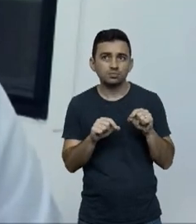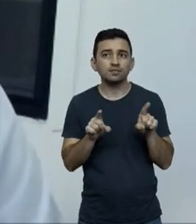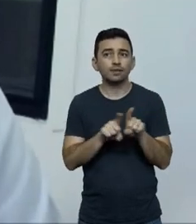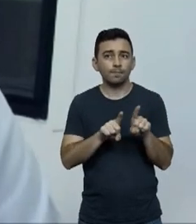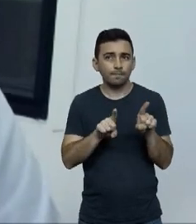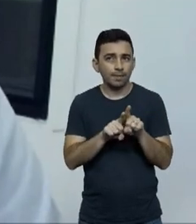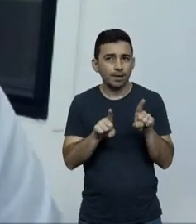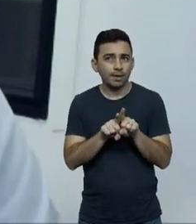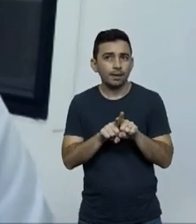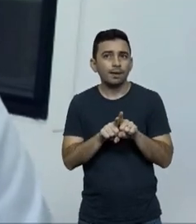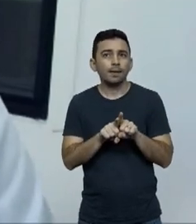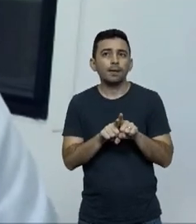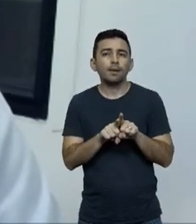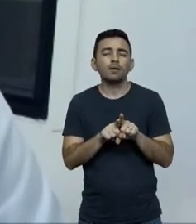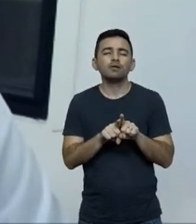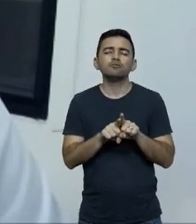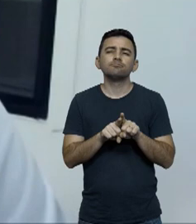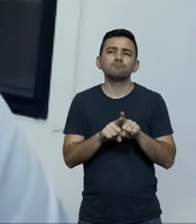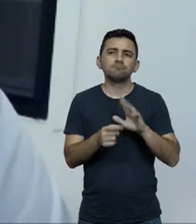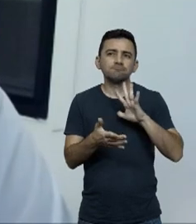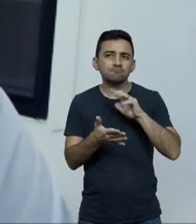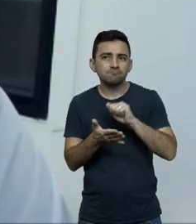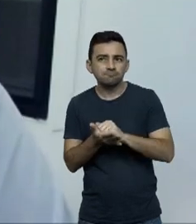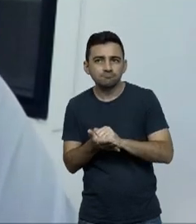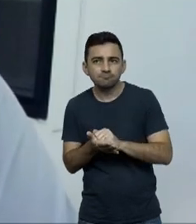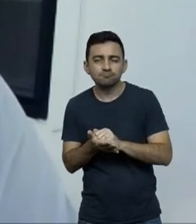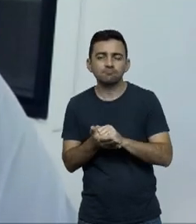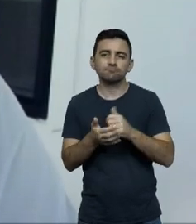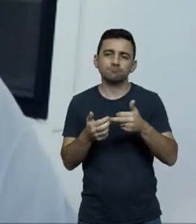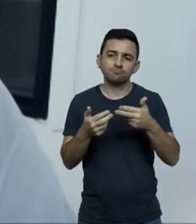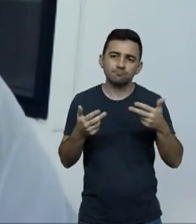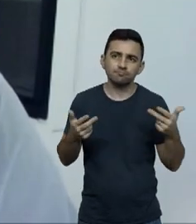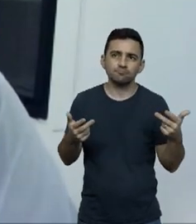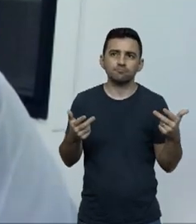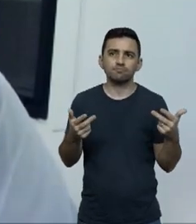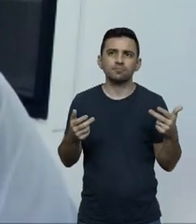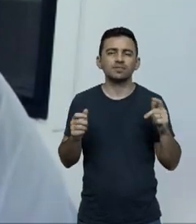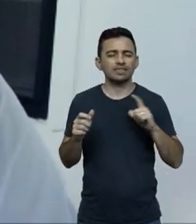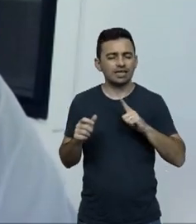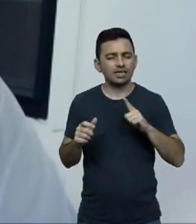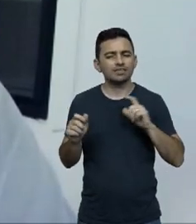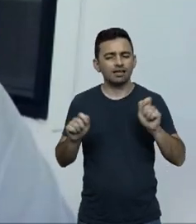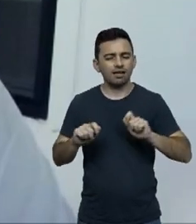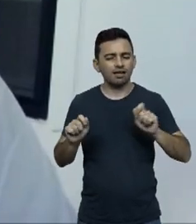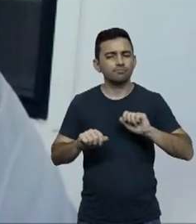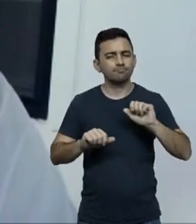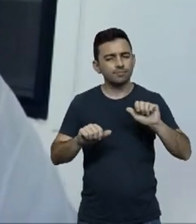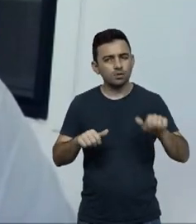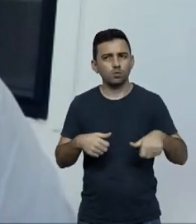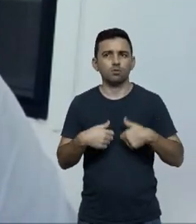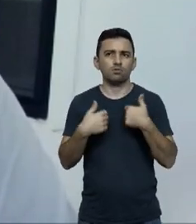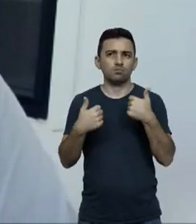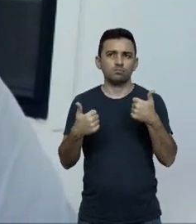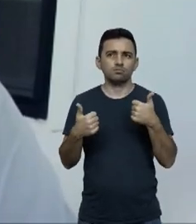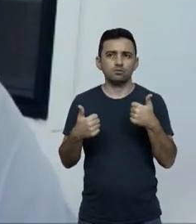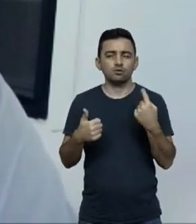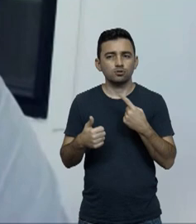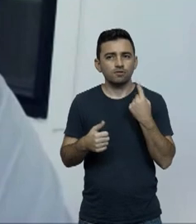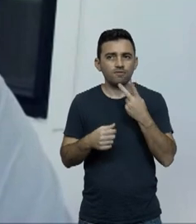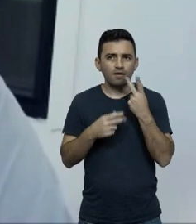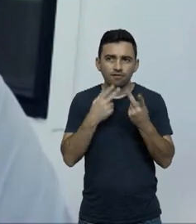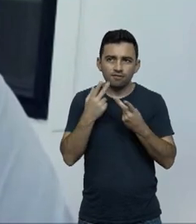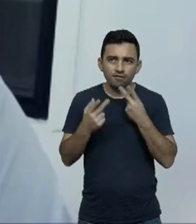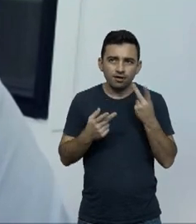nesse processo de inscrições enfim eu acho que há muito se avançar e pelo que a gente vê pela fala